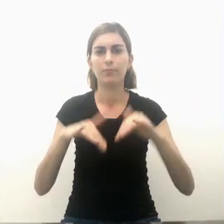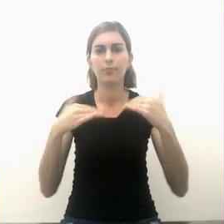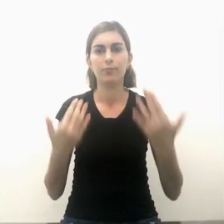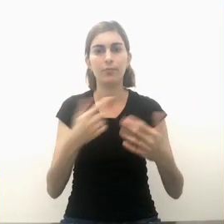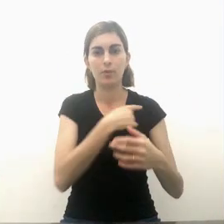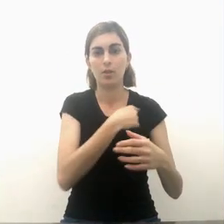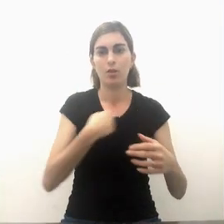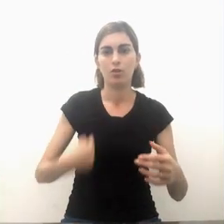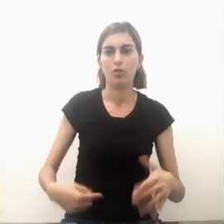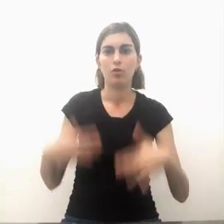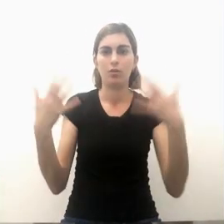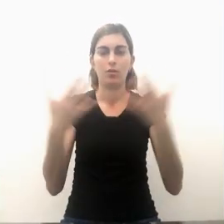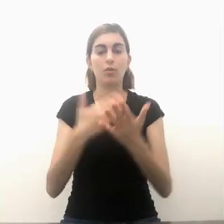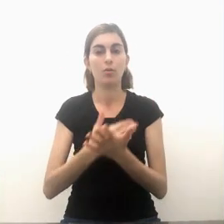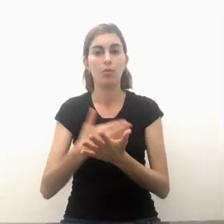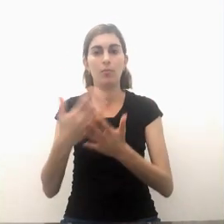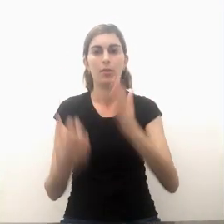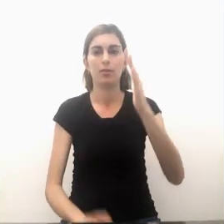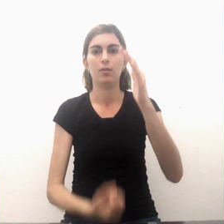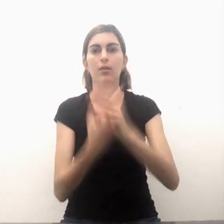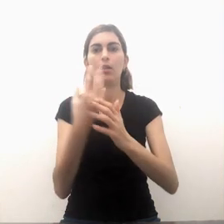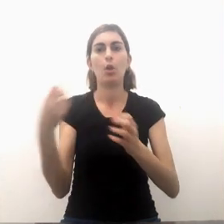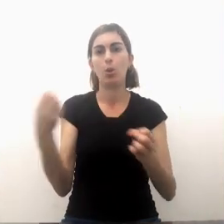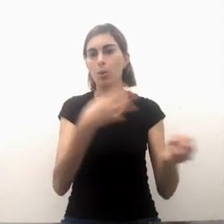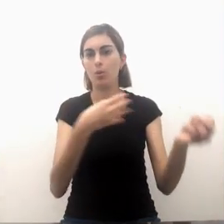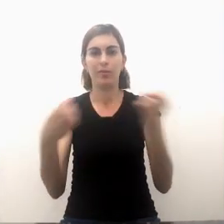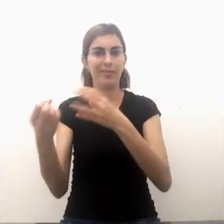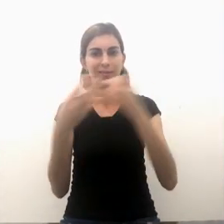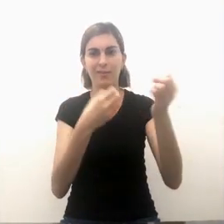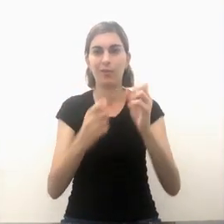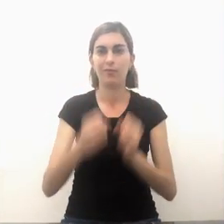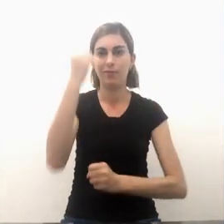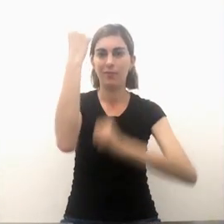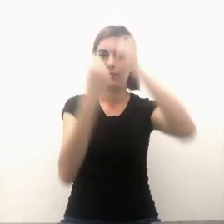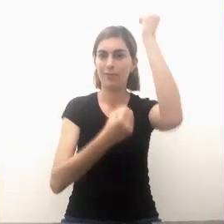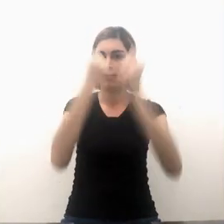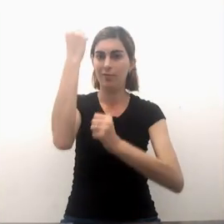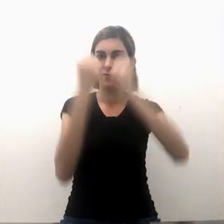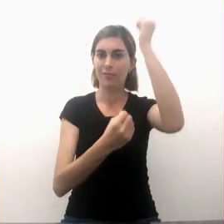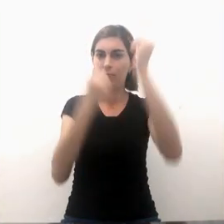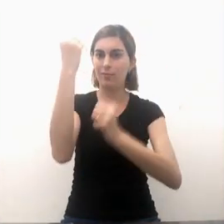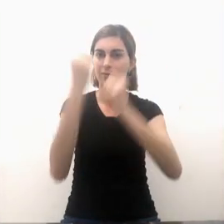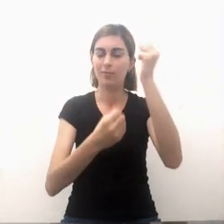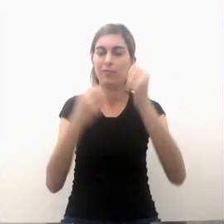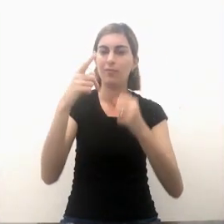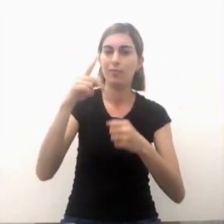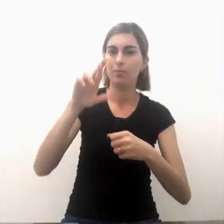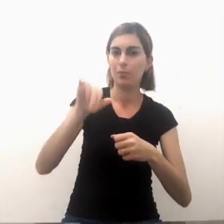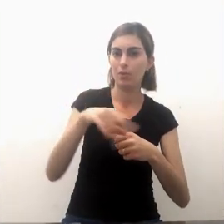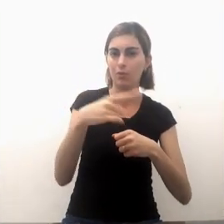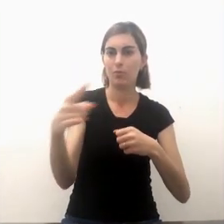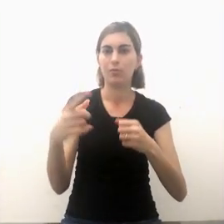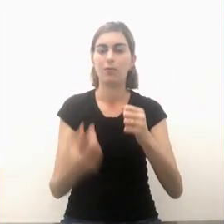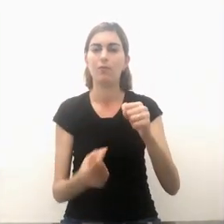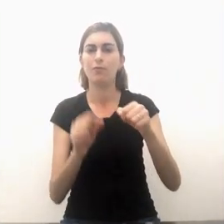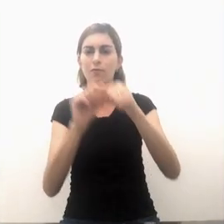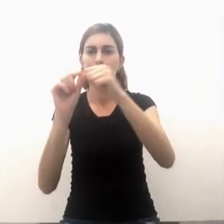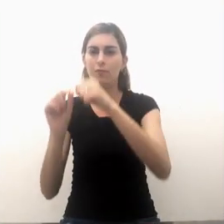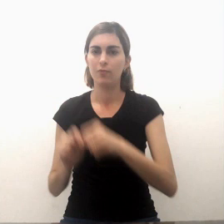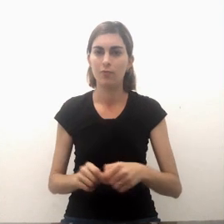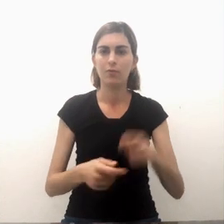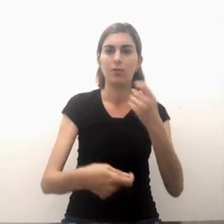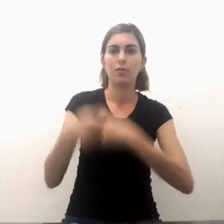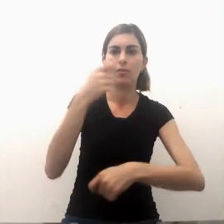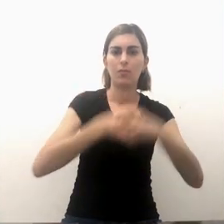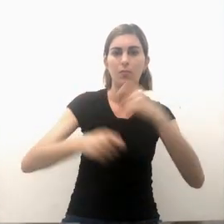Então, a China agora começa a criar novos mecanismos de fábrica, novos mecanismos de produção para atingir o